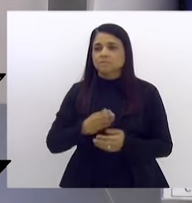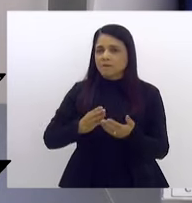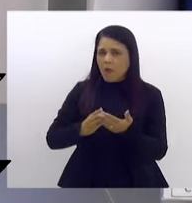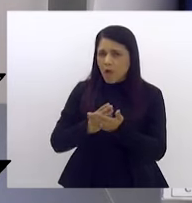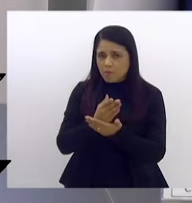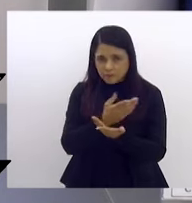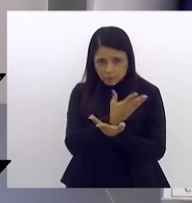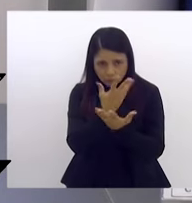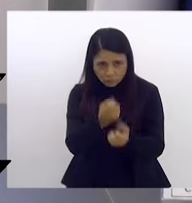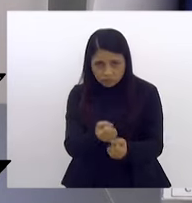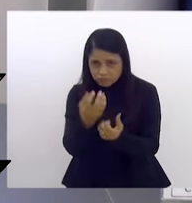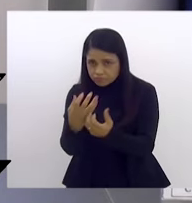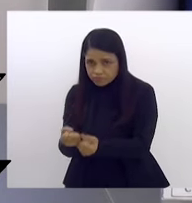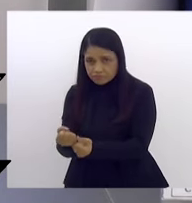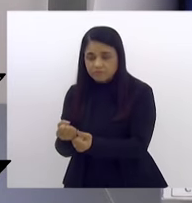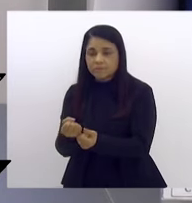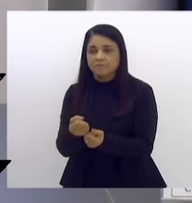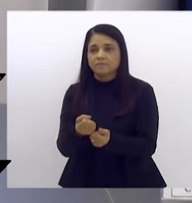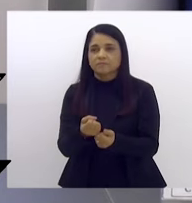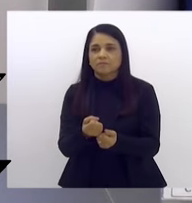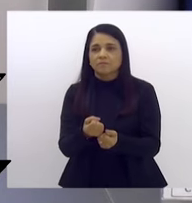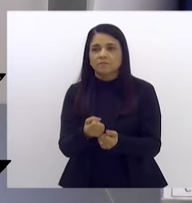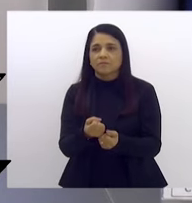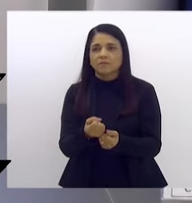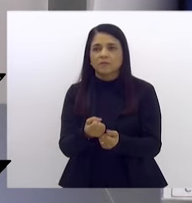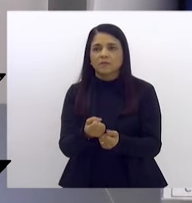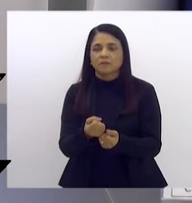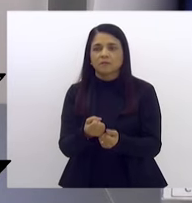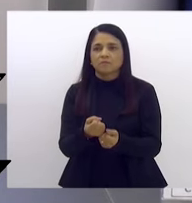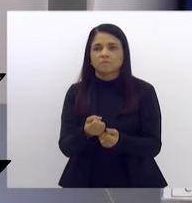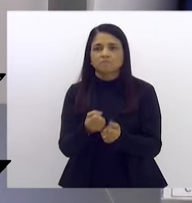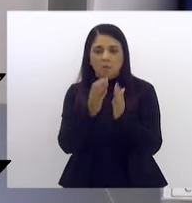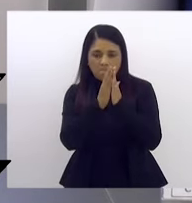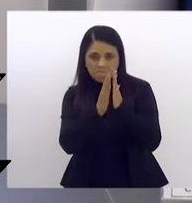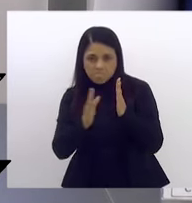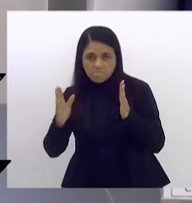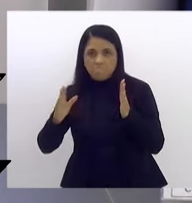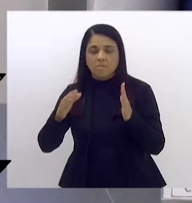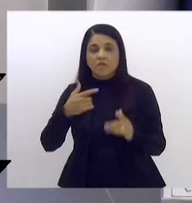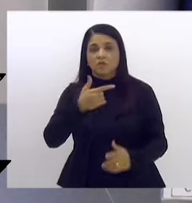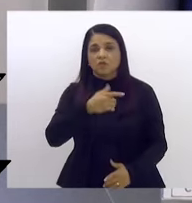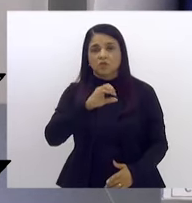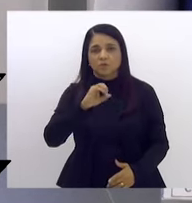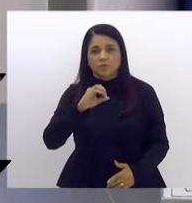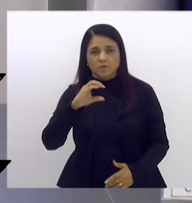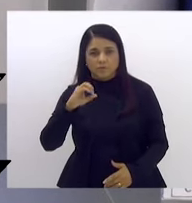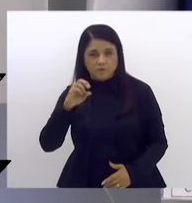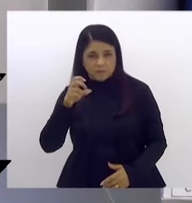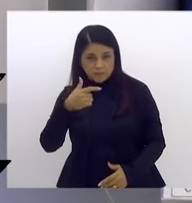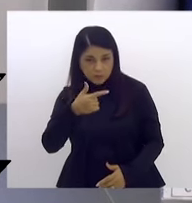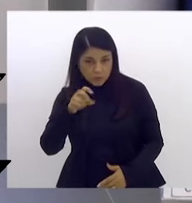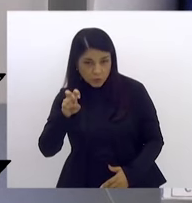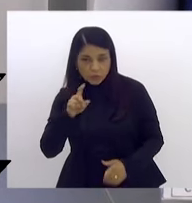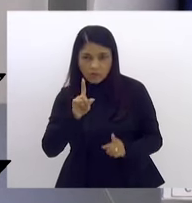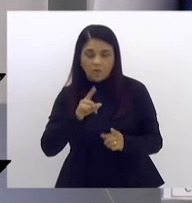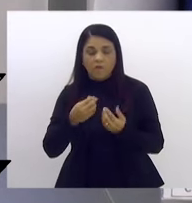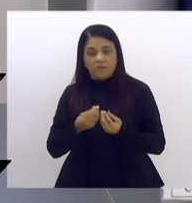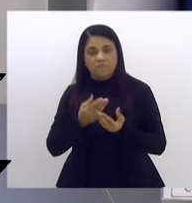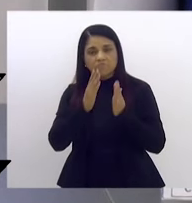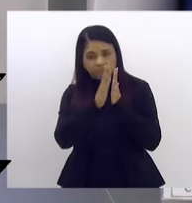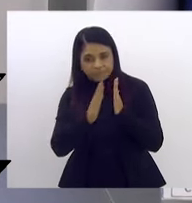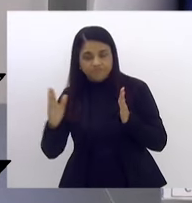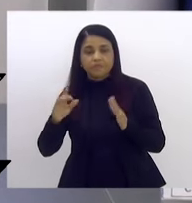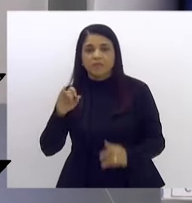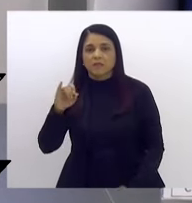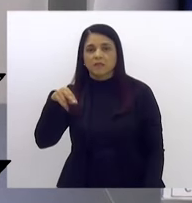todos eh abaixa determinar a baixa em diligência pro Inea item 10 da pauta o PL